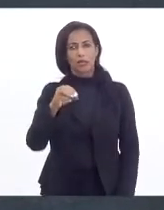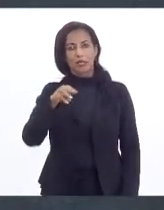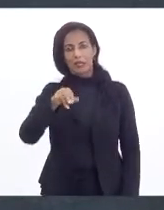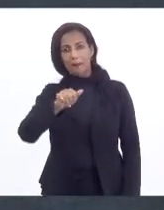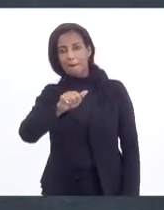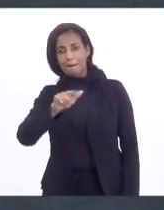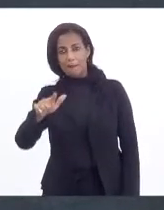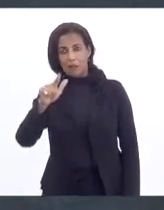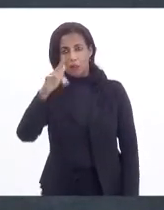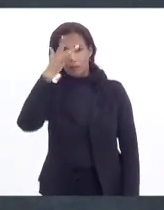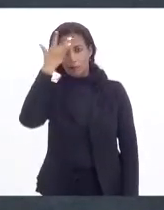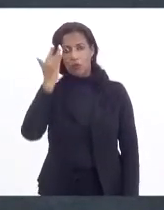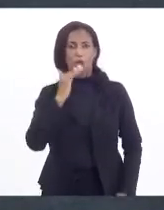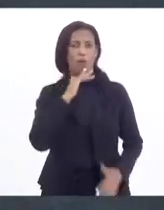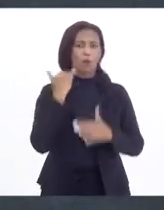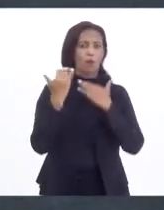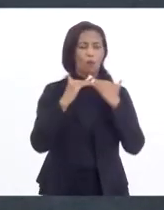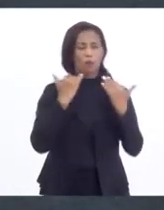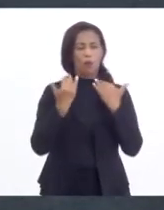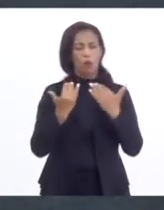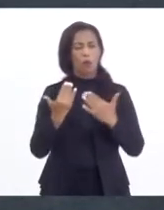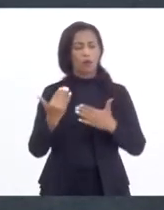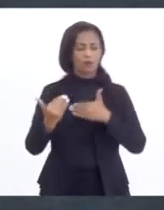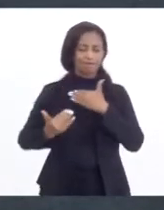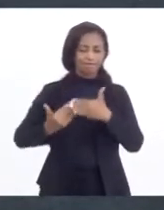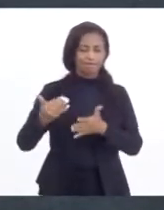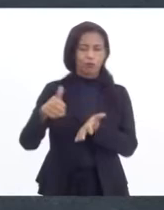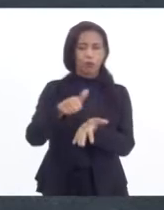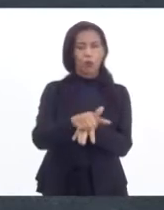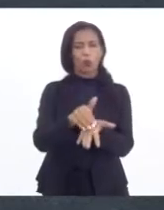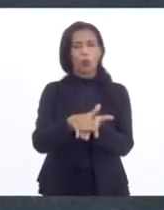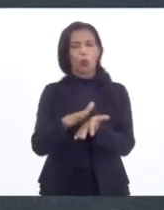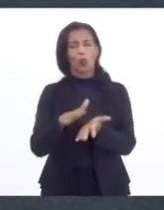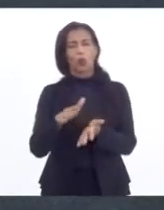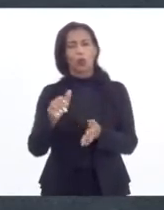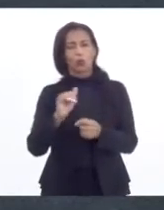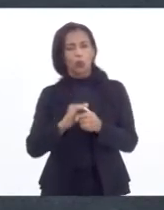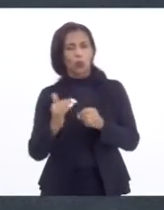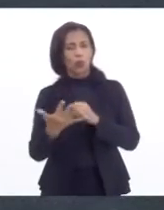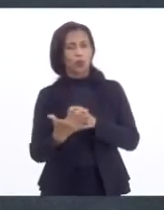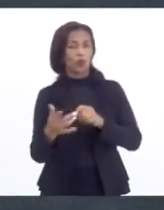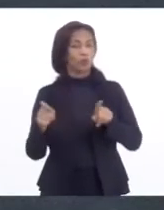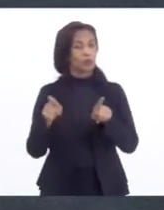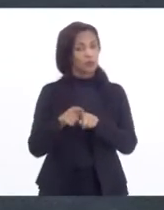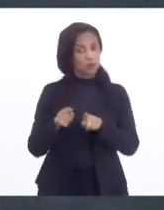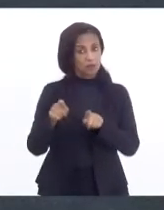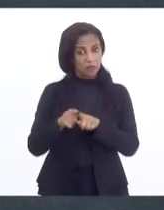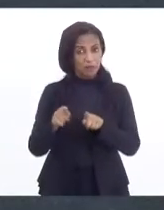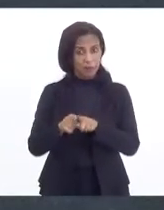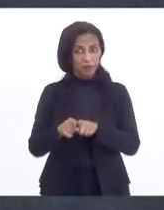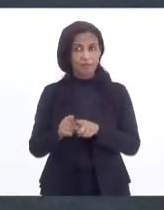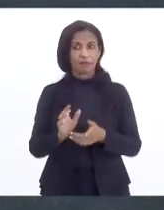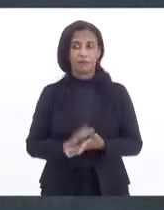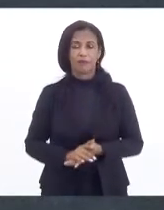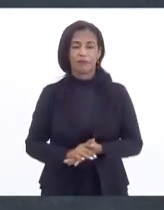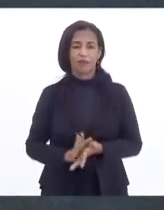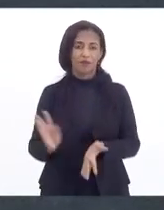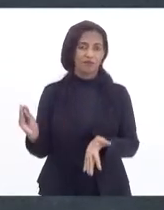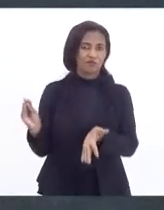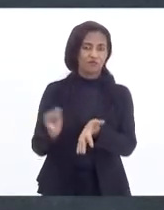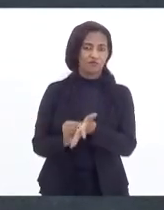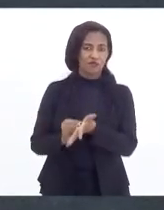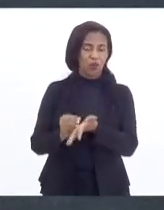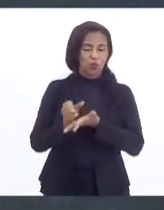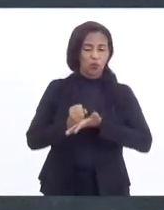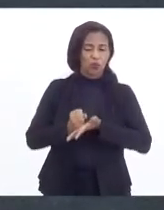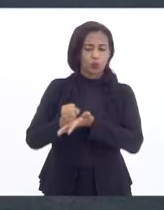mil pessoas mortas em decorrência da Covid, mas também em decorrência da omissão e